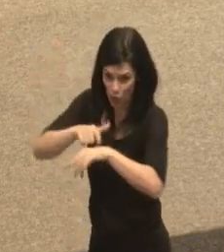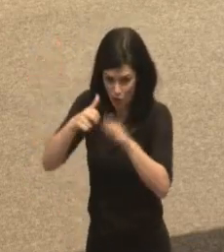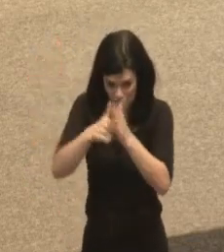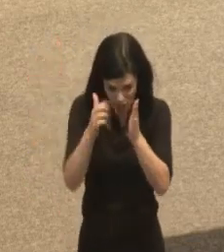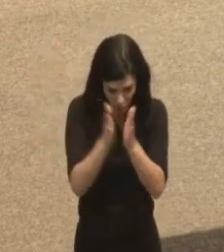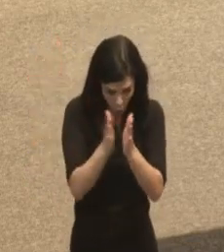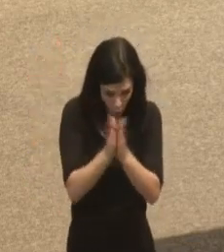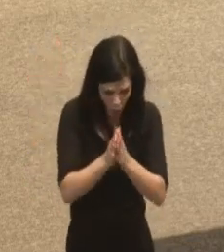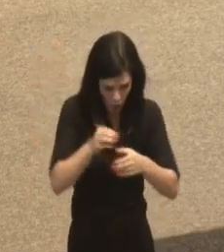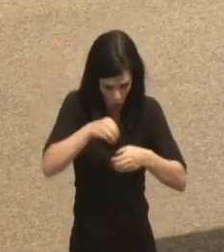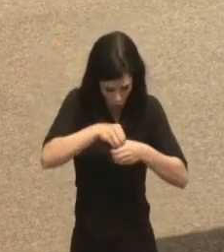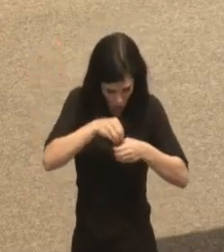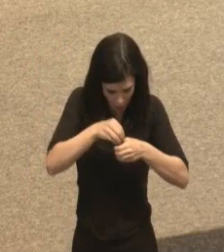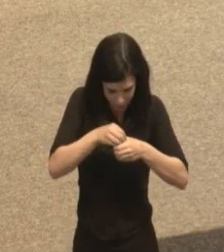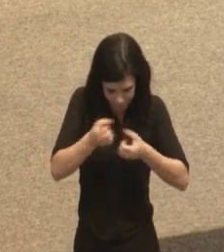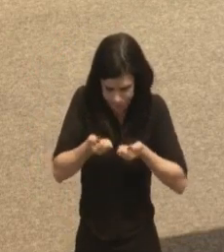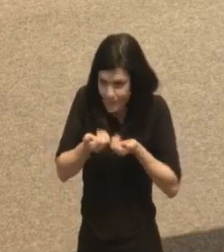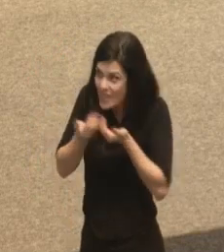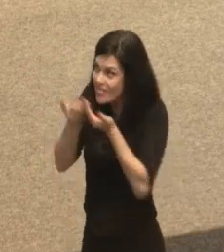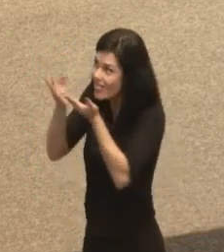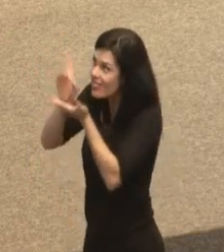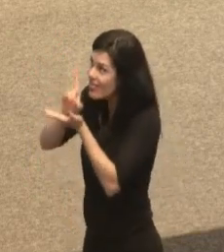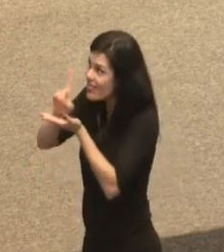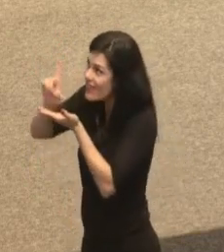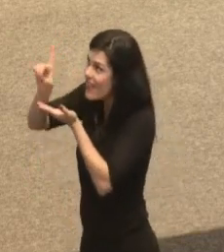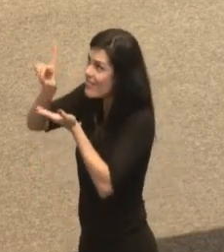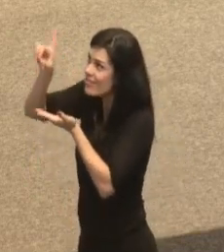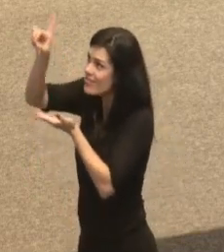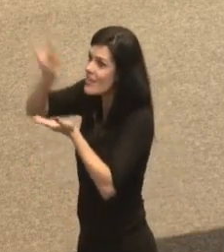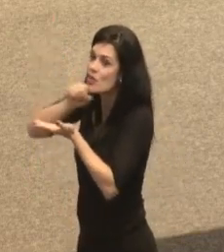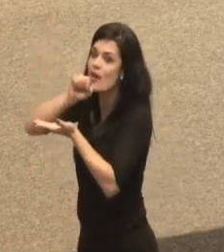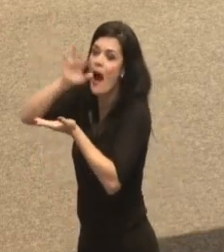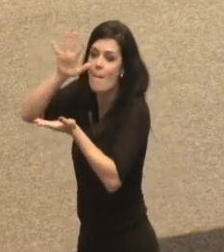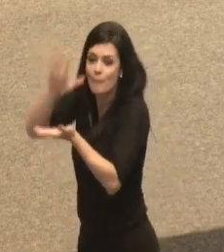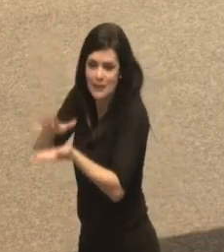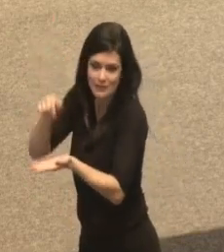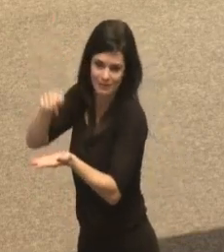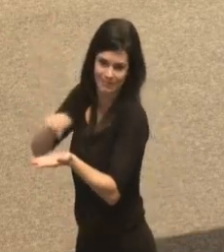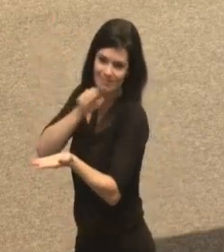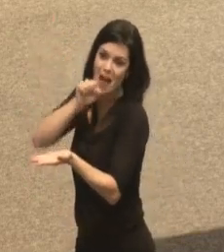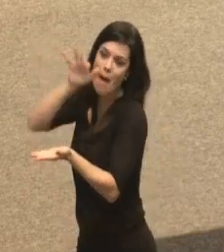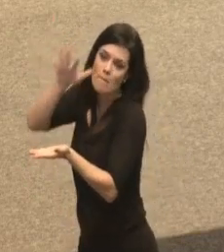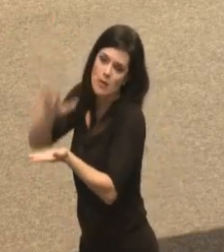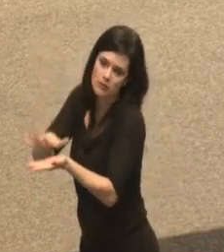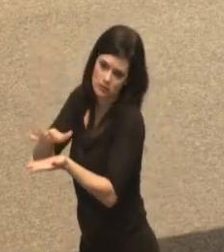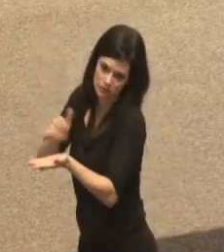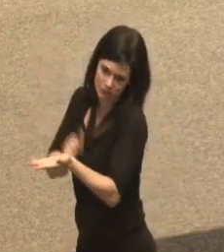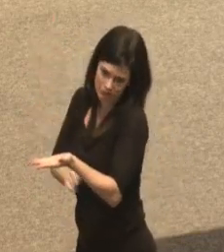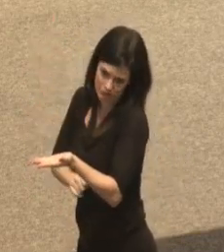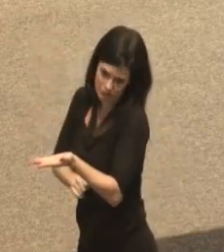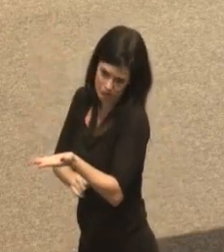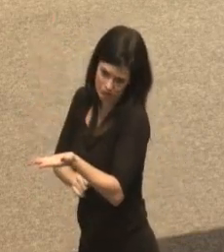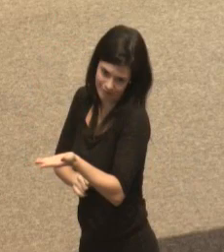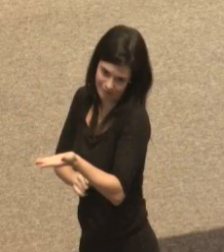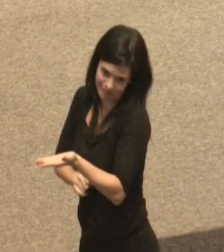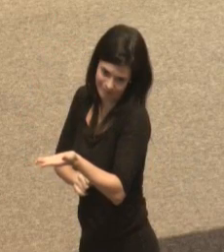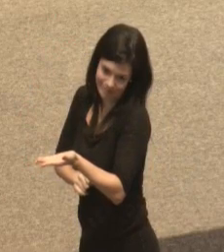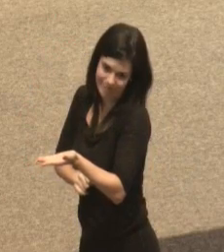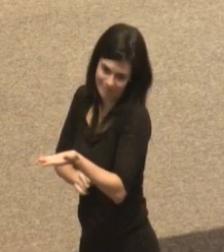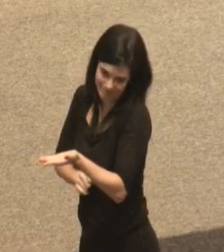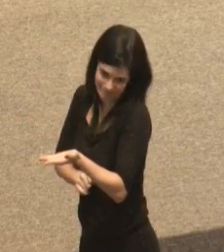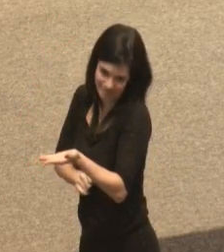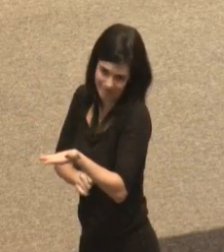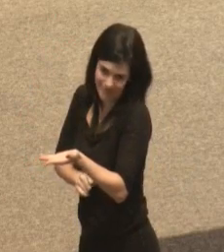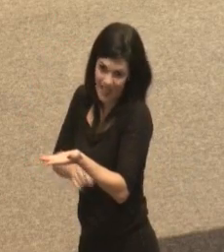sua oferta missionária, esta oferta ela é consagrada ao Senhor. E aquilo que é consagrado ao Senhor só pode ser